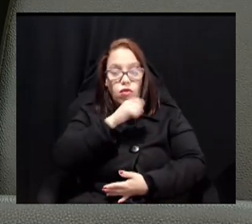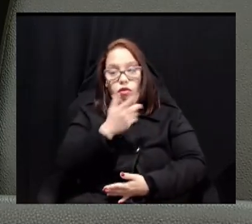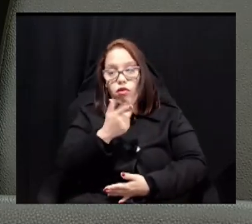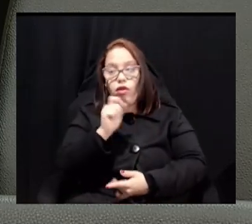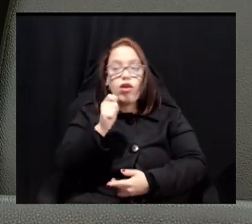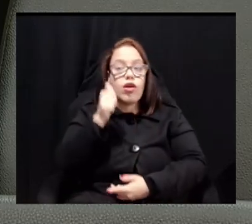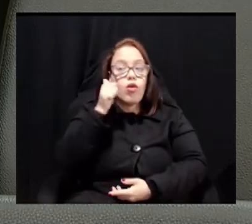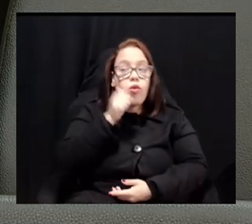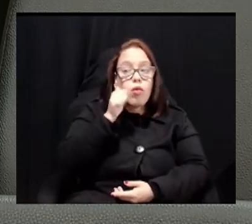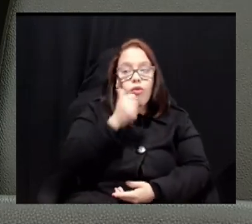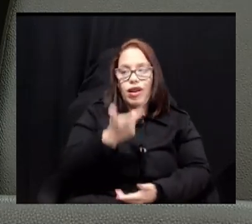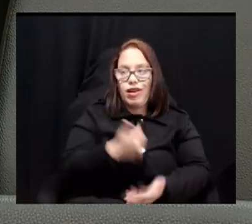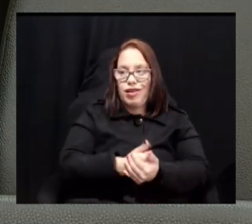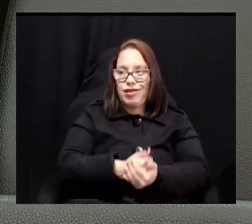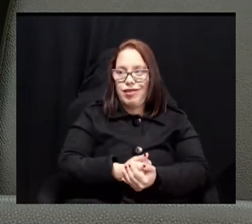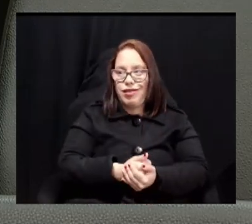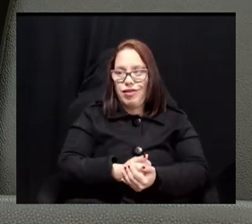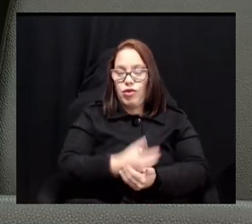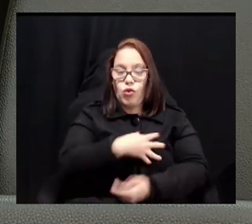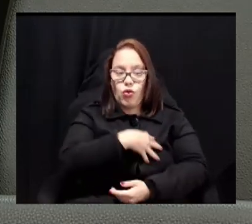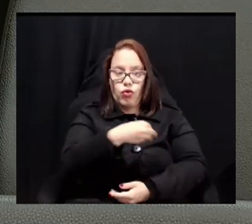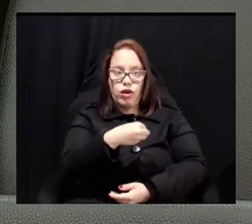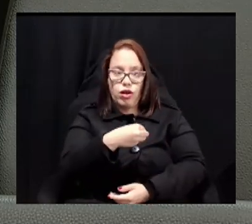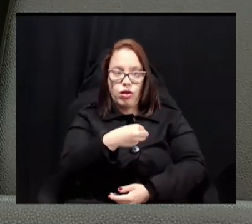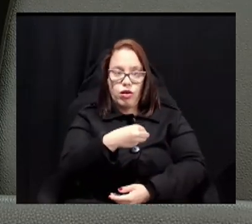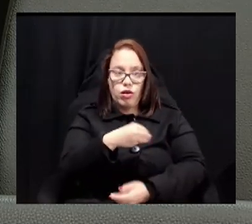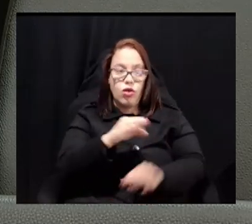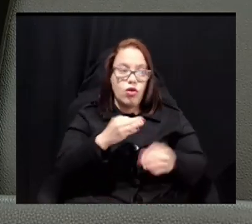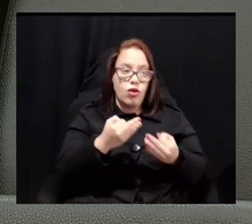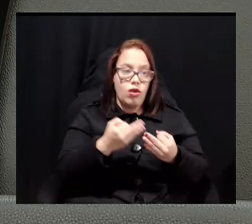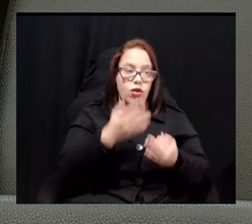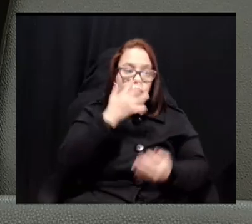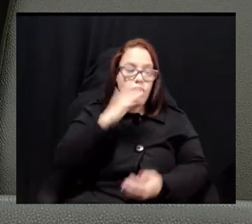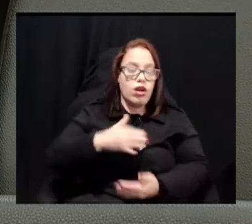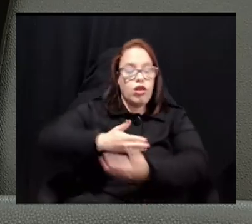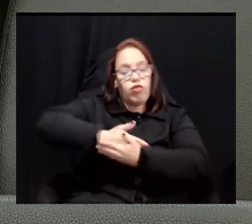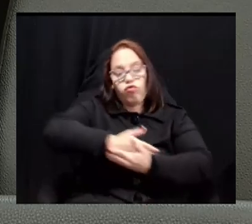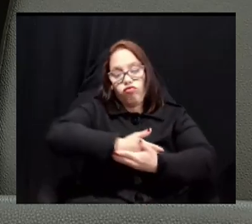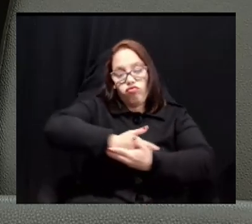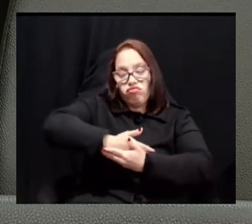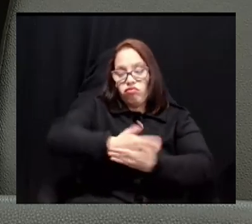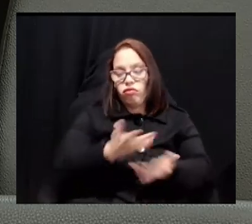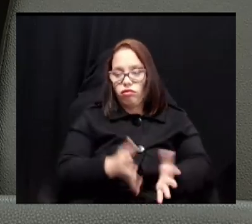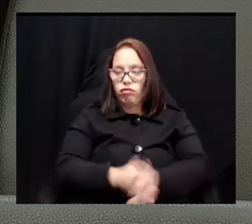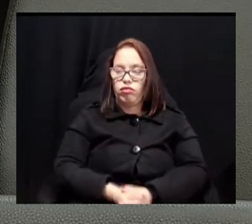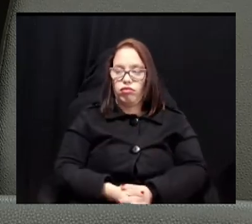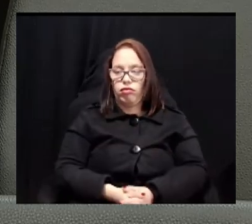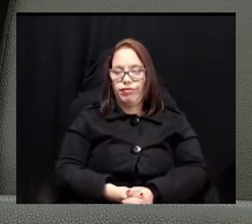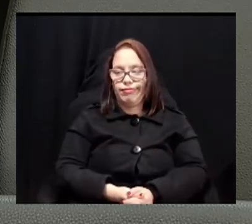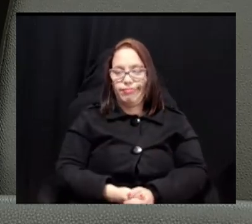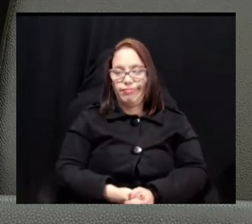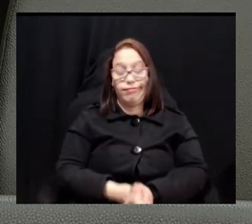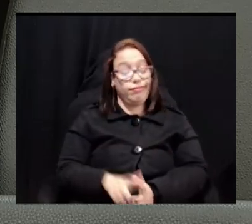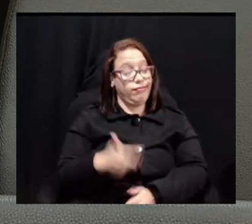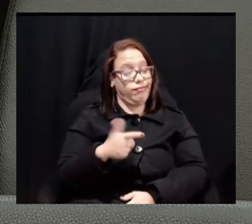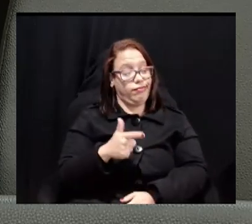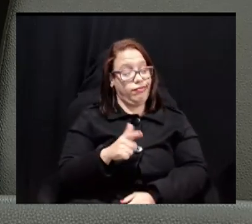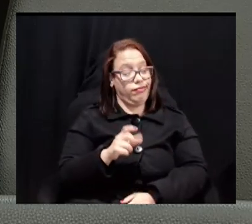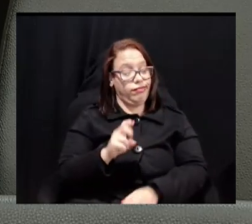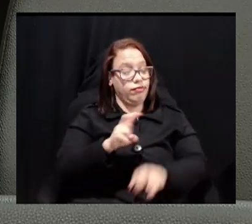mulher, com um filho, com um parente, com uma criança no colo? Então, gerar que não apenas os